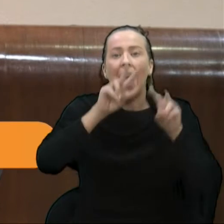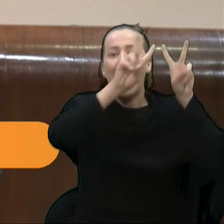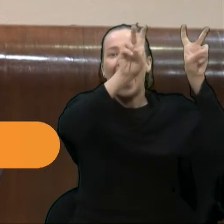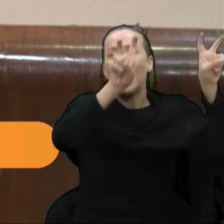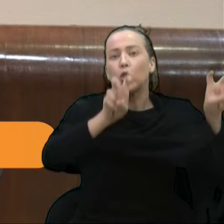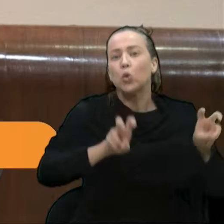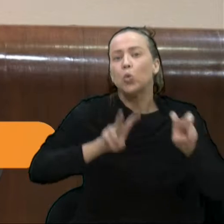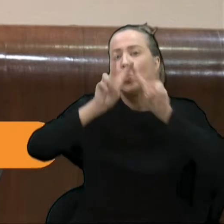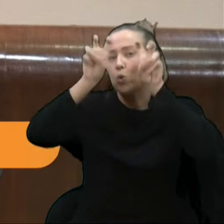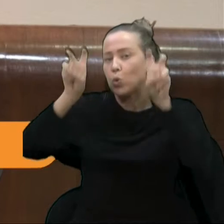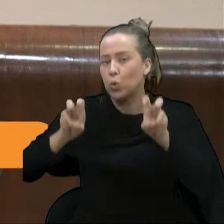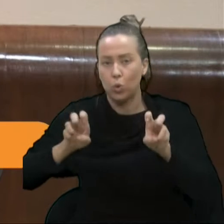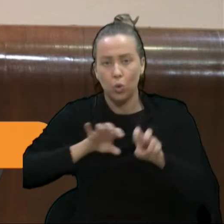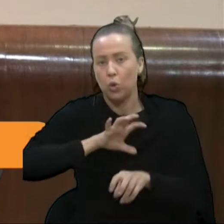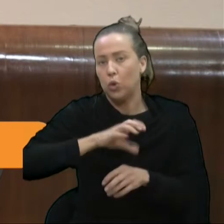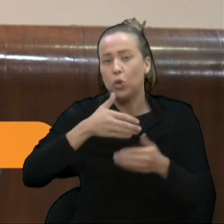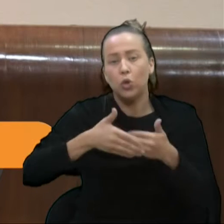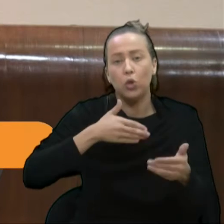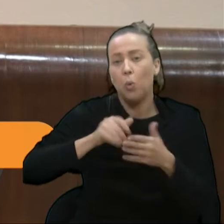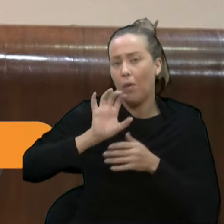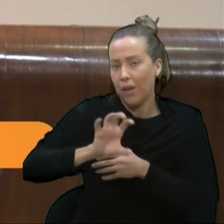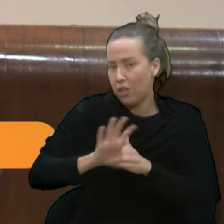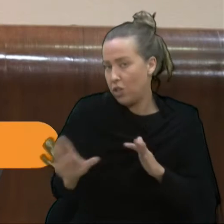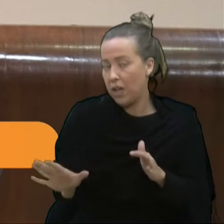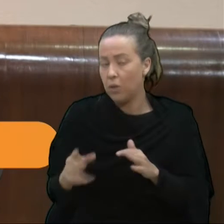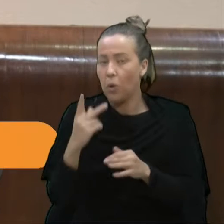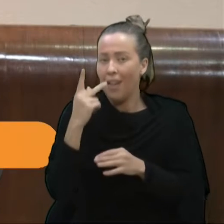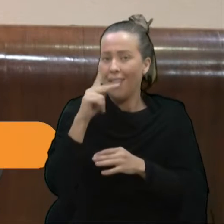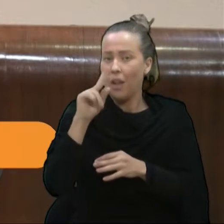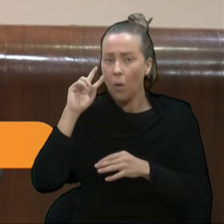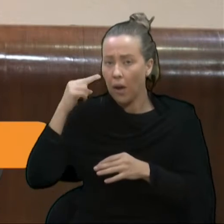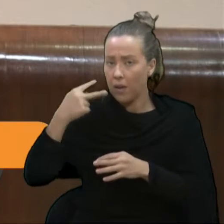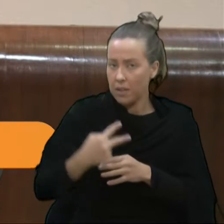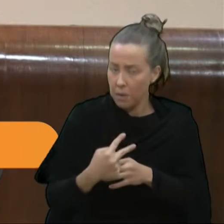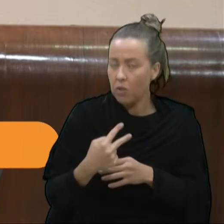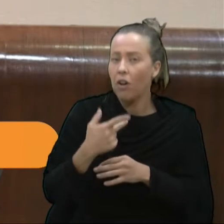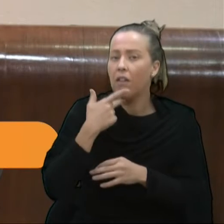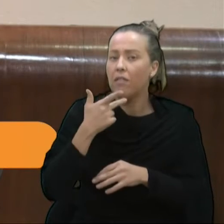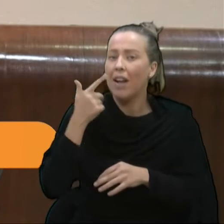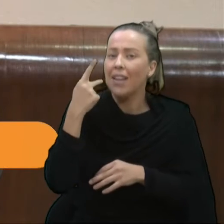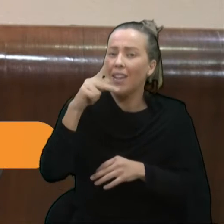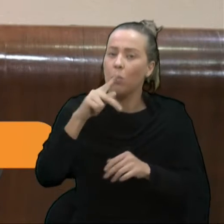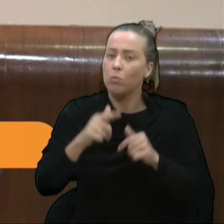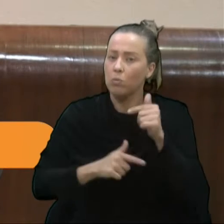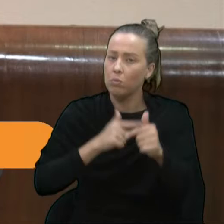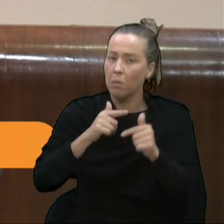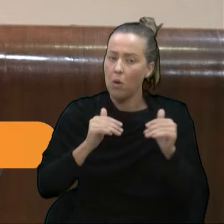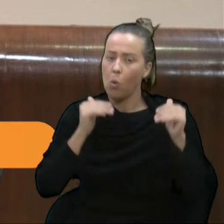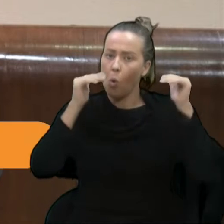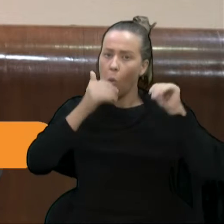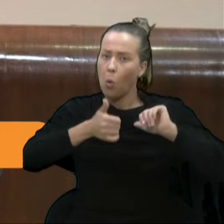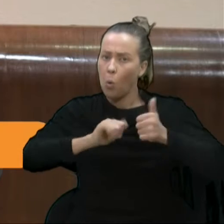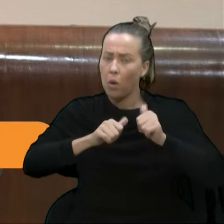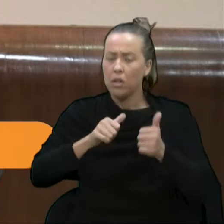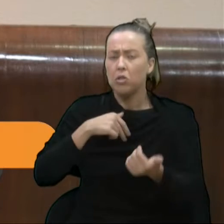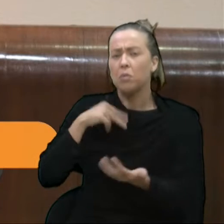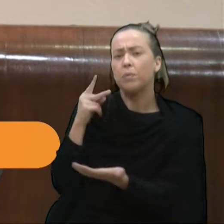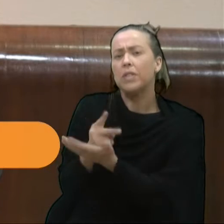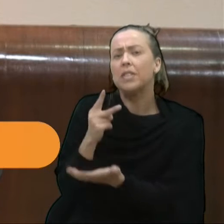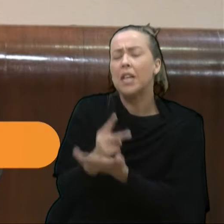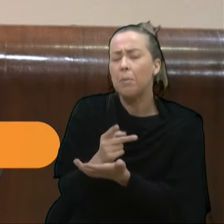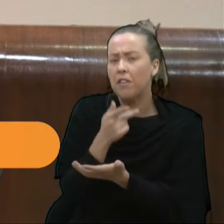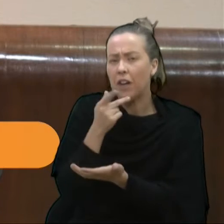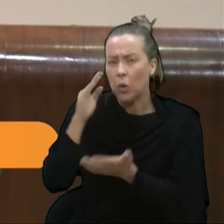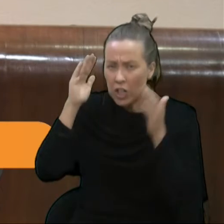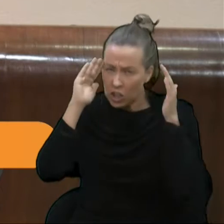si só, mas porque você trata, e o reconhecimento disso se fala de trabalho. E eu procuro ser muito